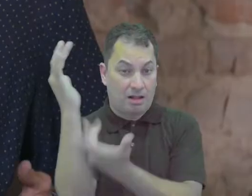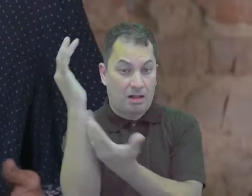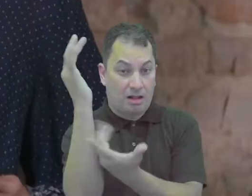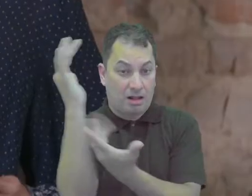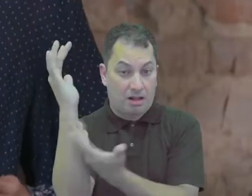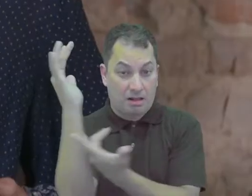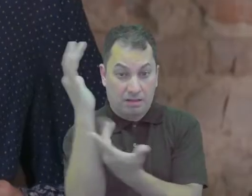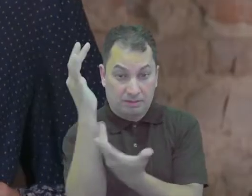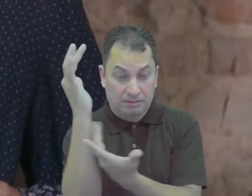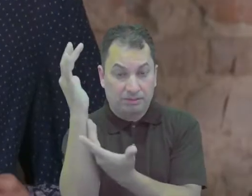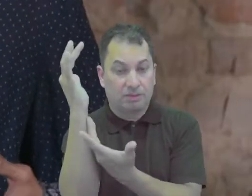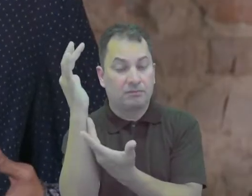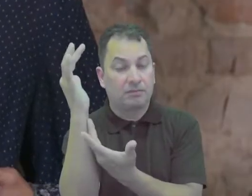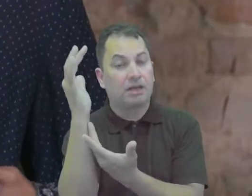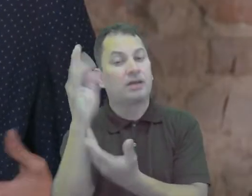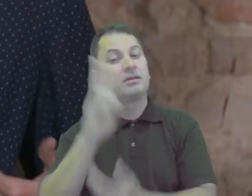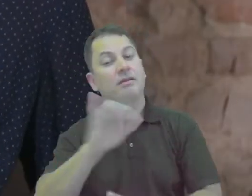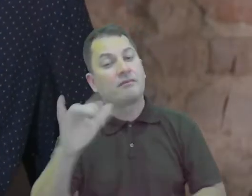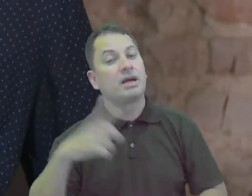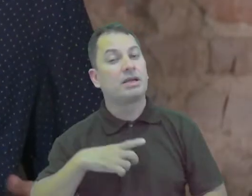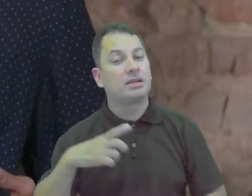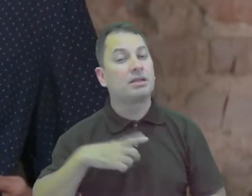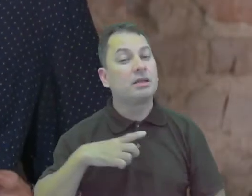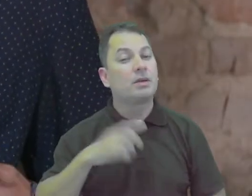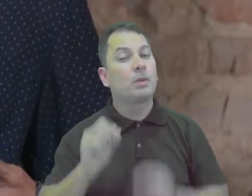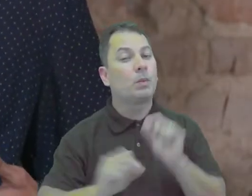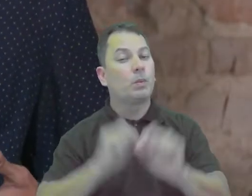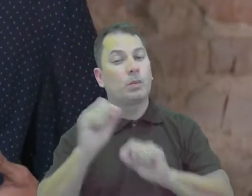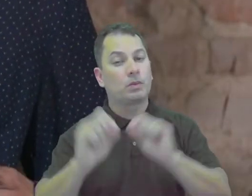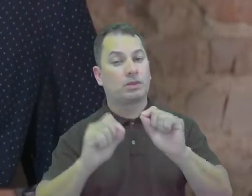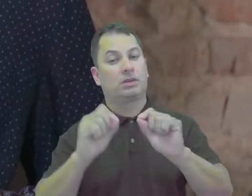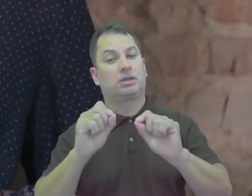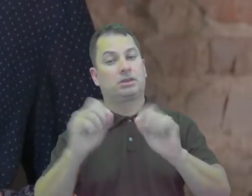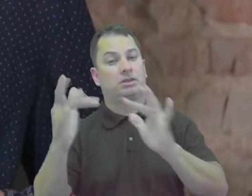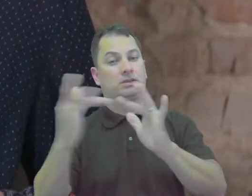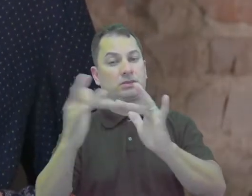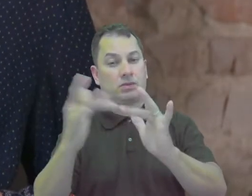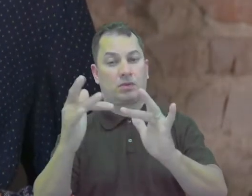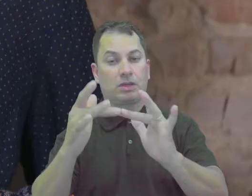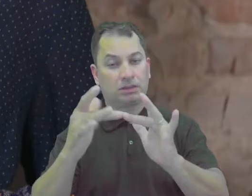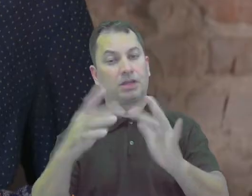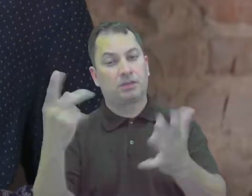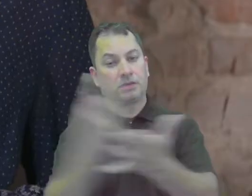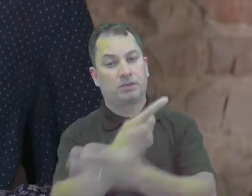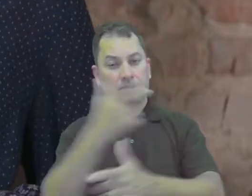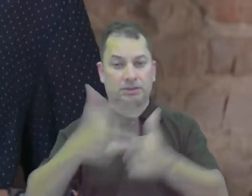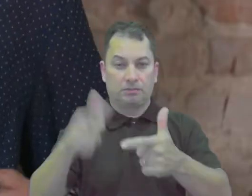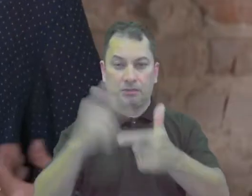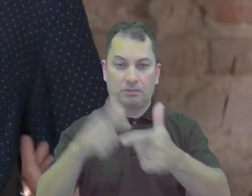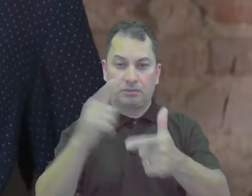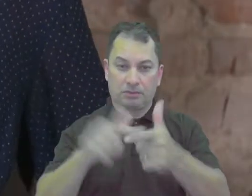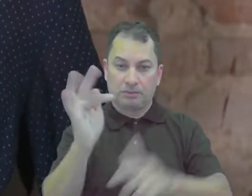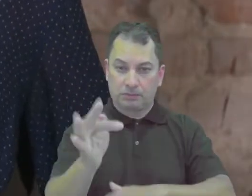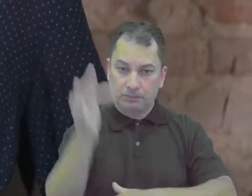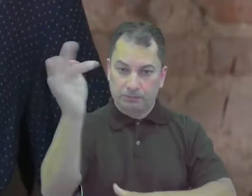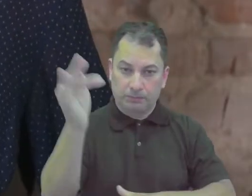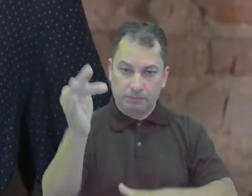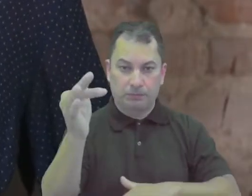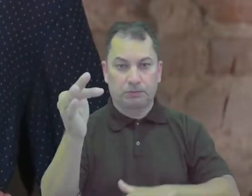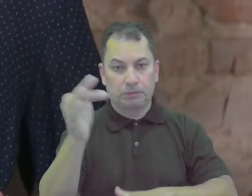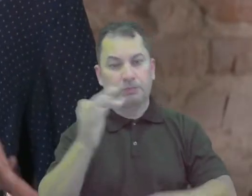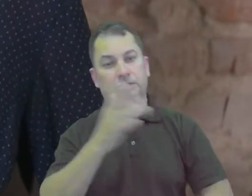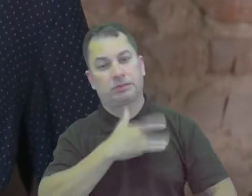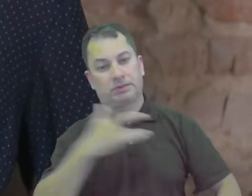de esse acúmulo de exposição, a gente pode ter problemas também carcinogênicos. Então a gente